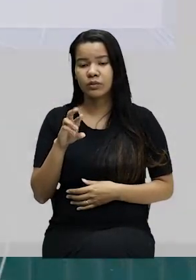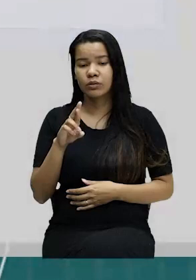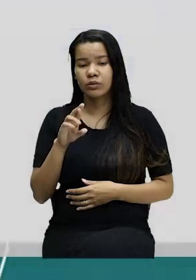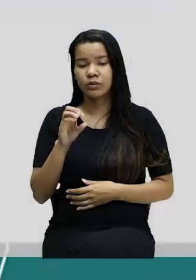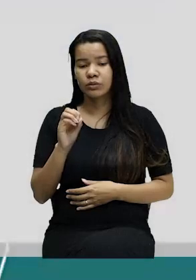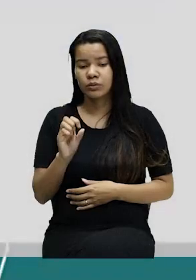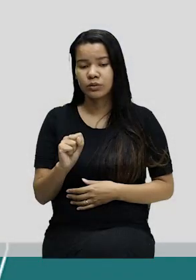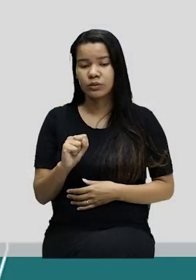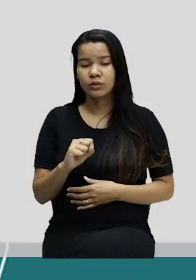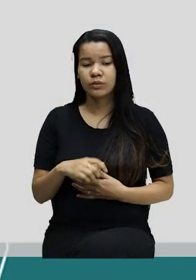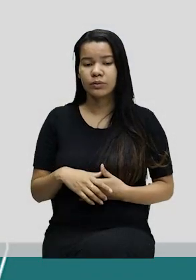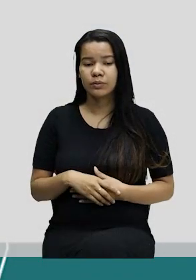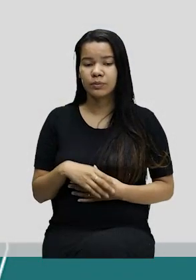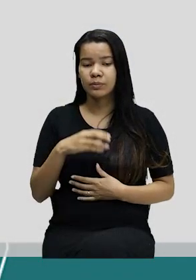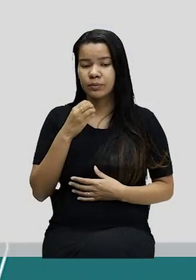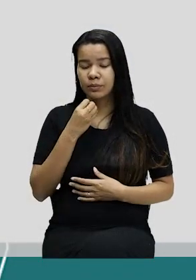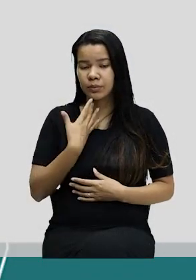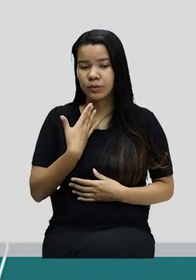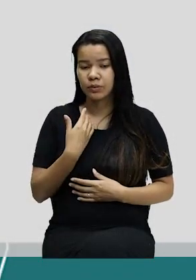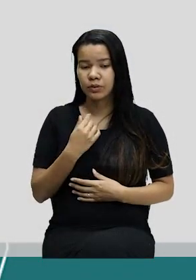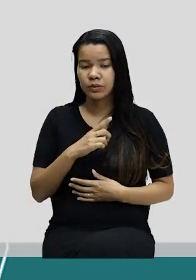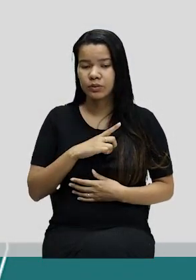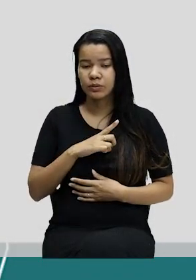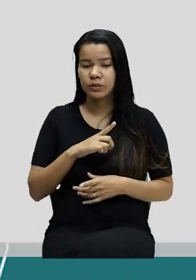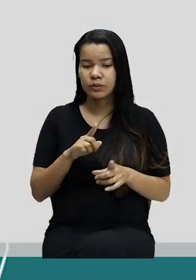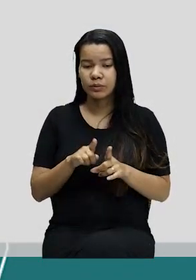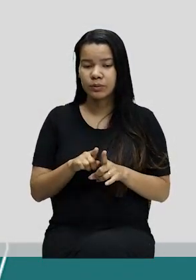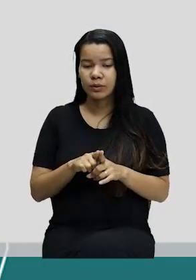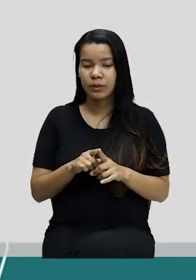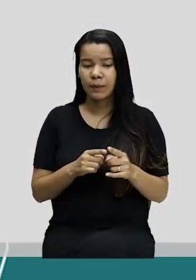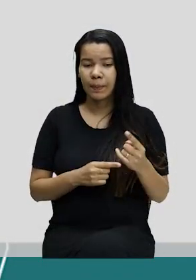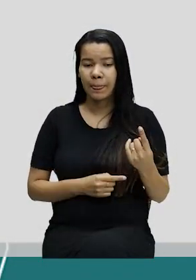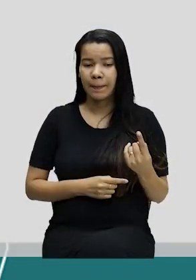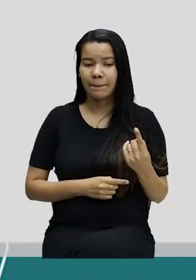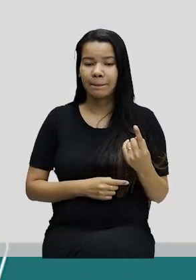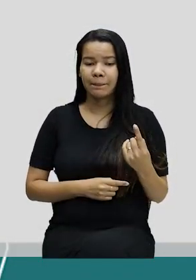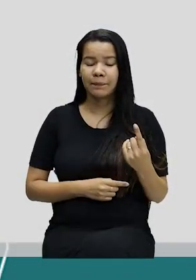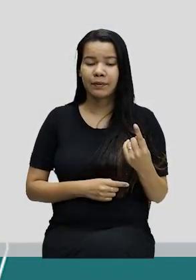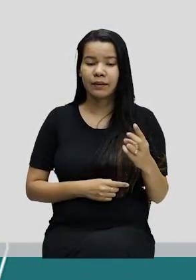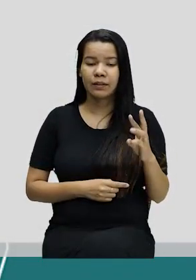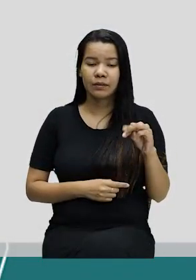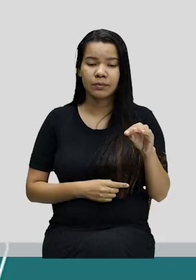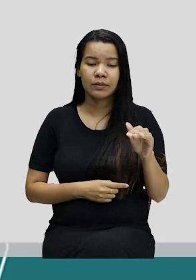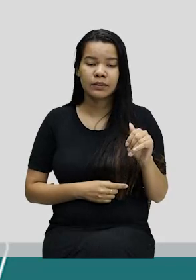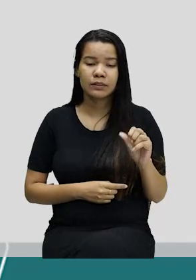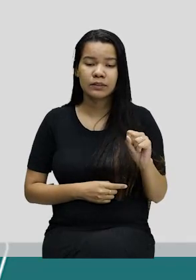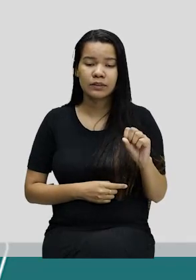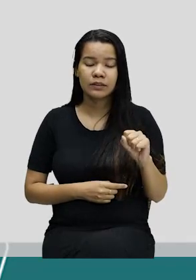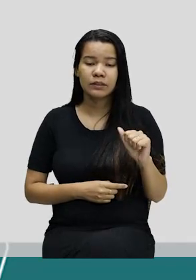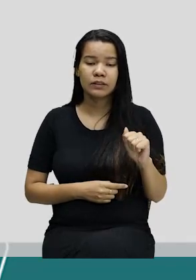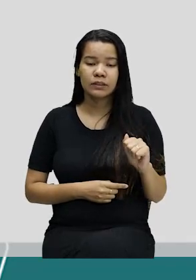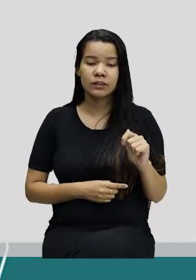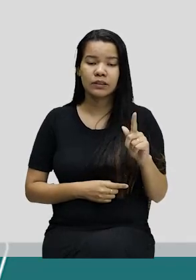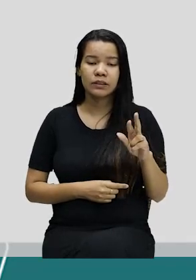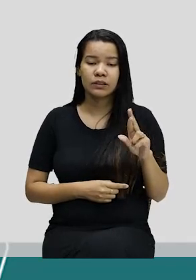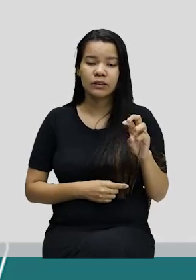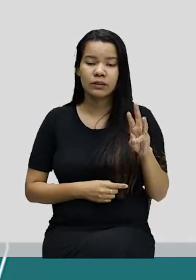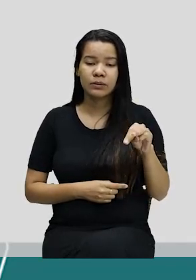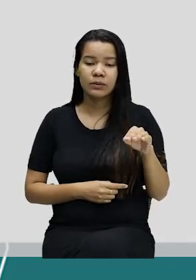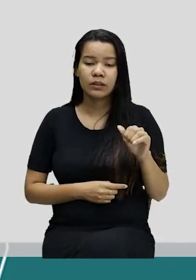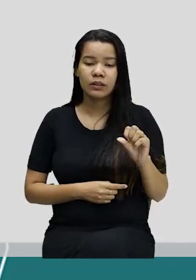Bom, generalizando, temos, olha só, é uma massa em gramas numericamente igual à massa